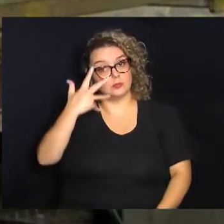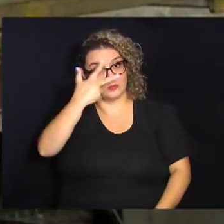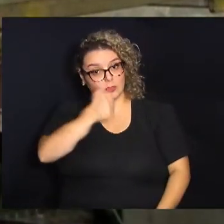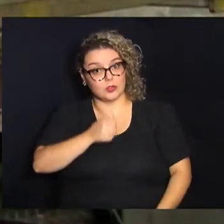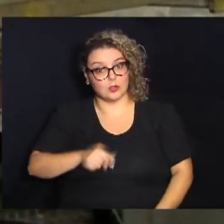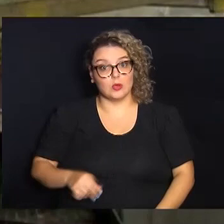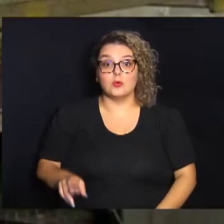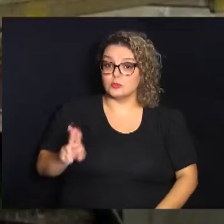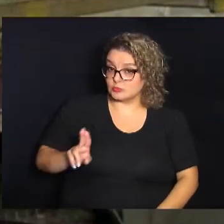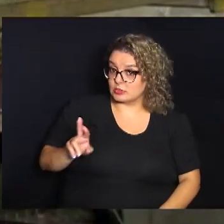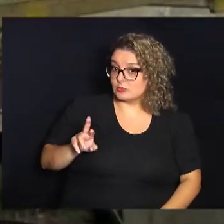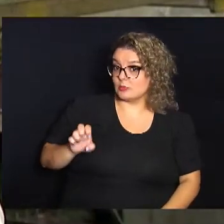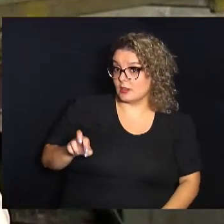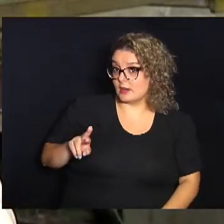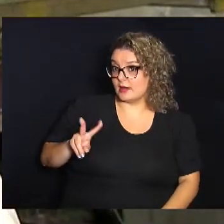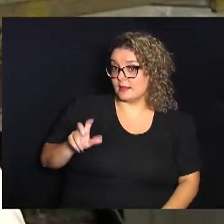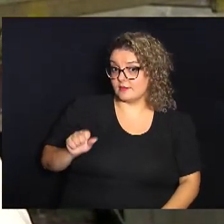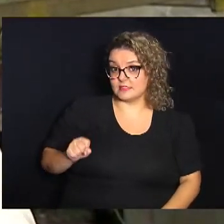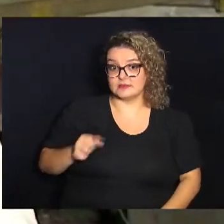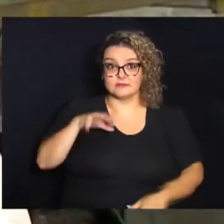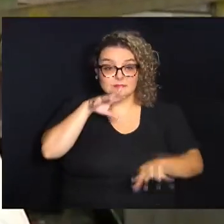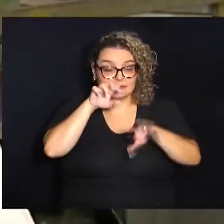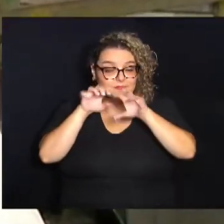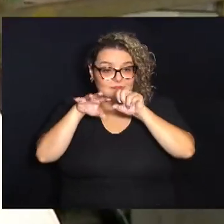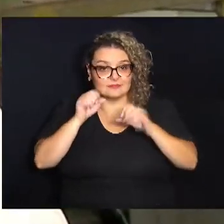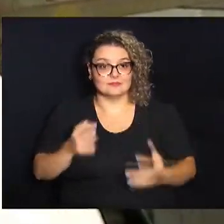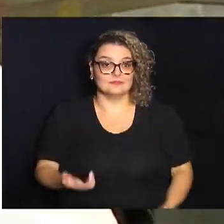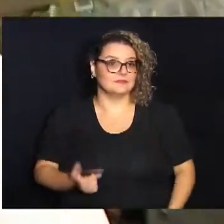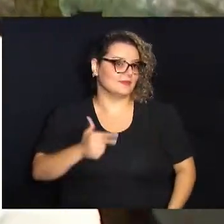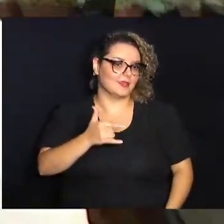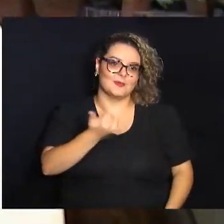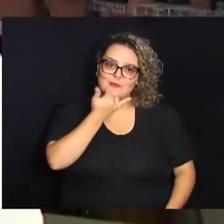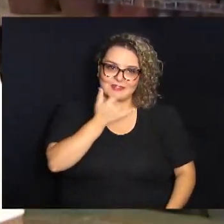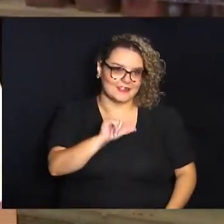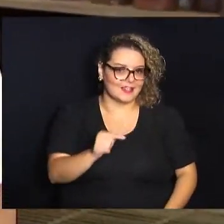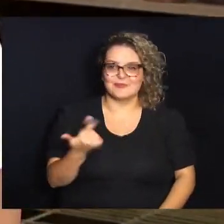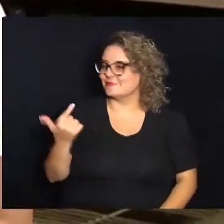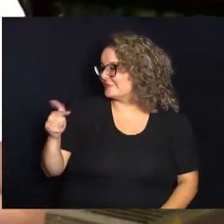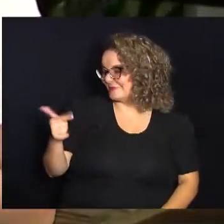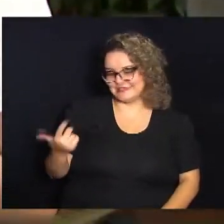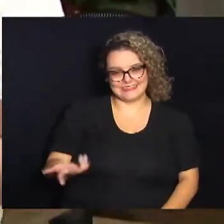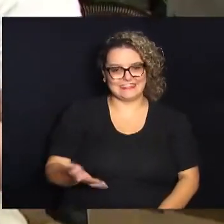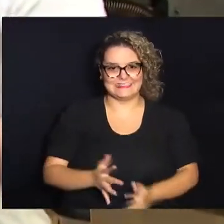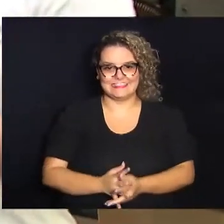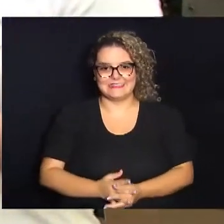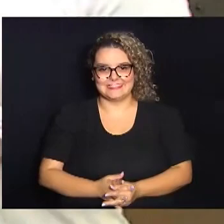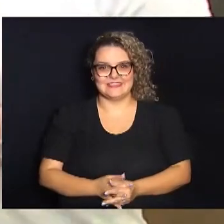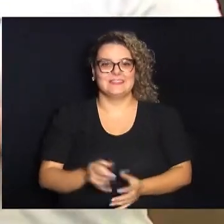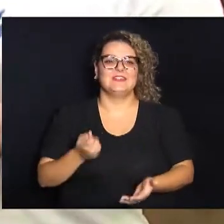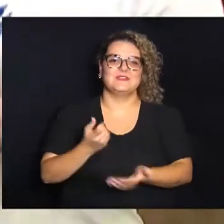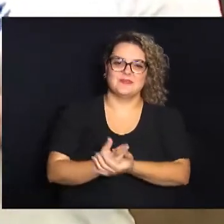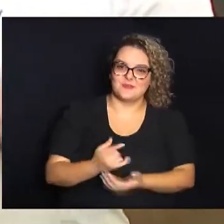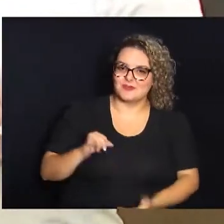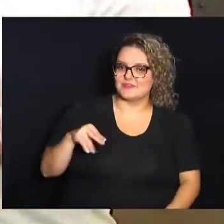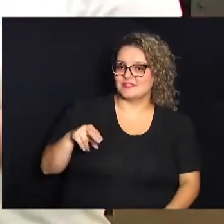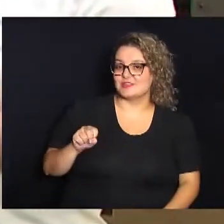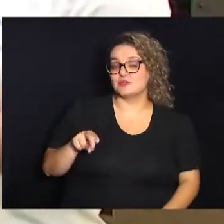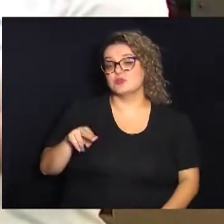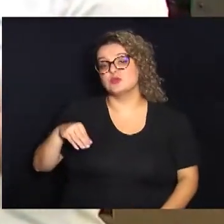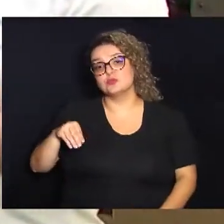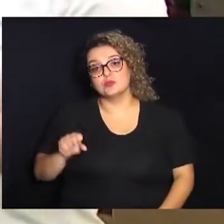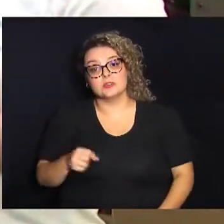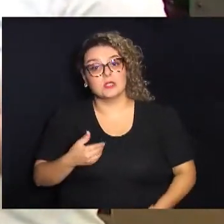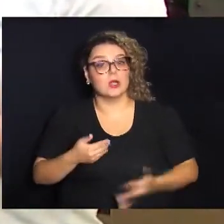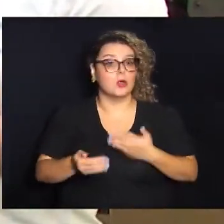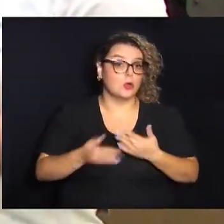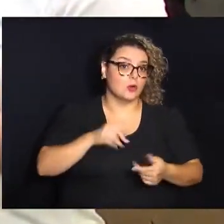ervas aromáticas. Que legal. Agora não tem desculpa então, né? Não tem Dá pra desculpa. comprar os insumos e se tiver qualquer